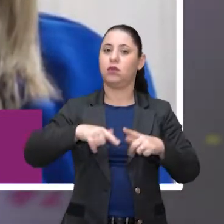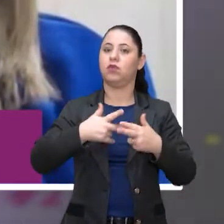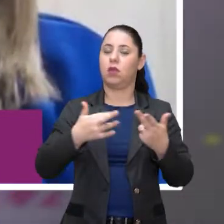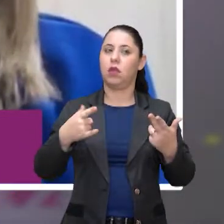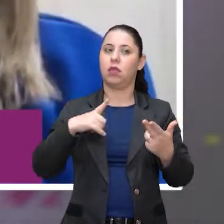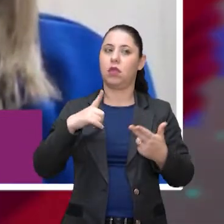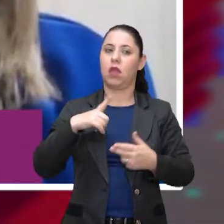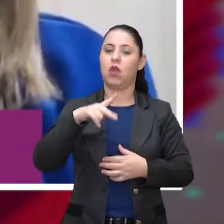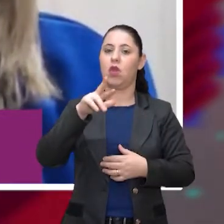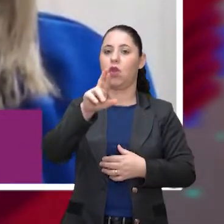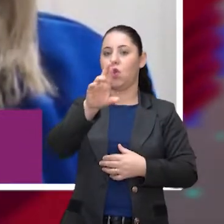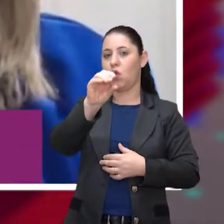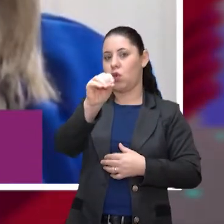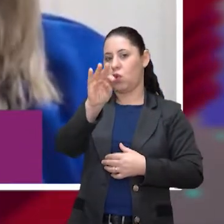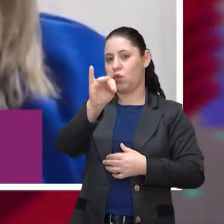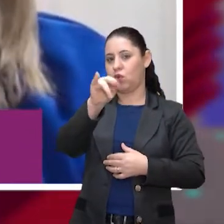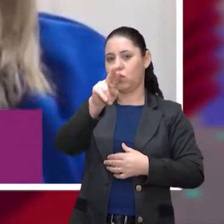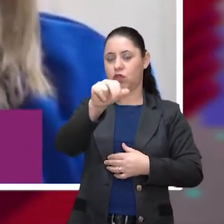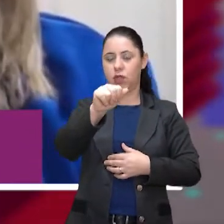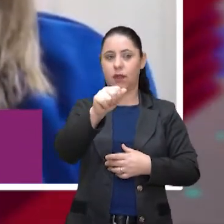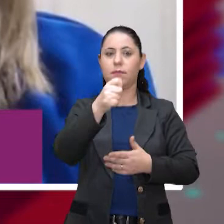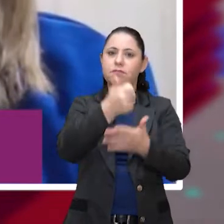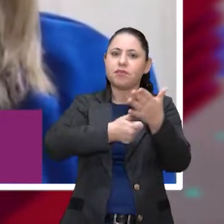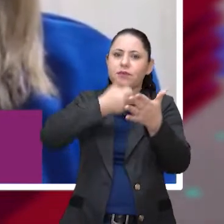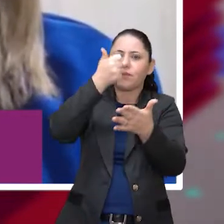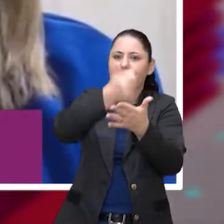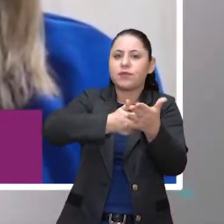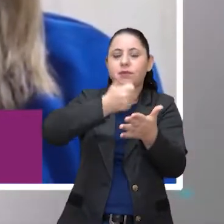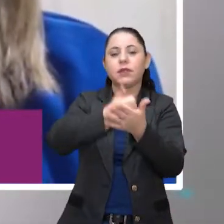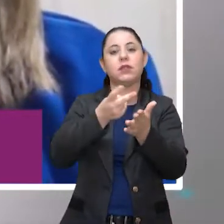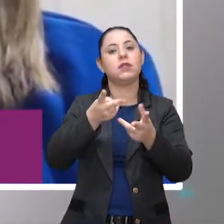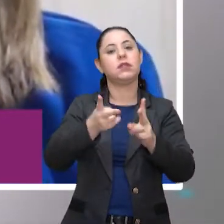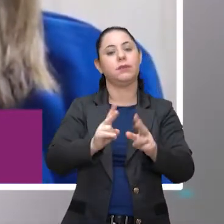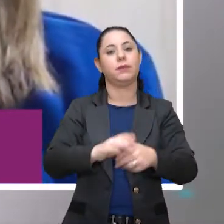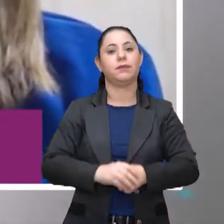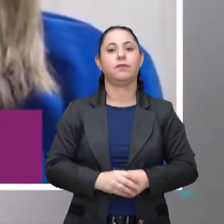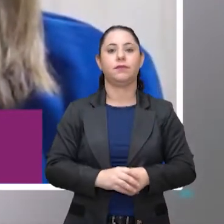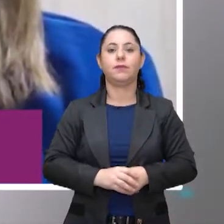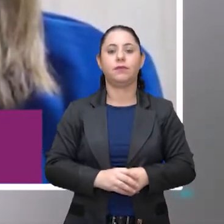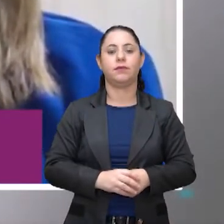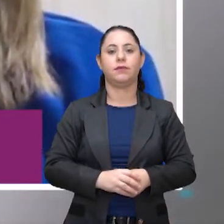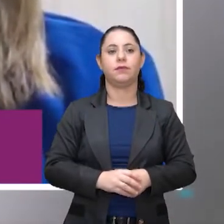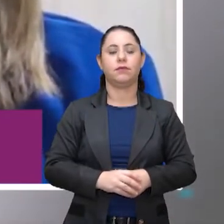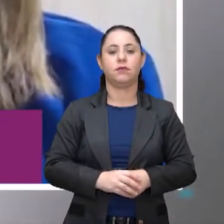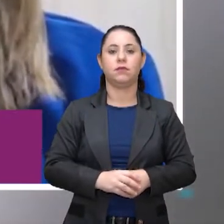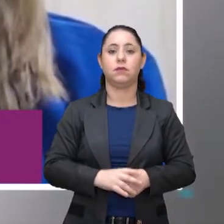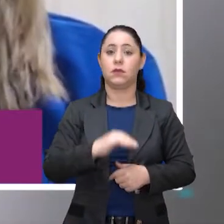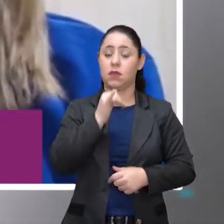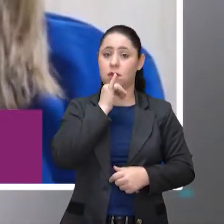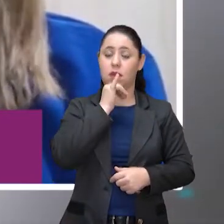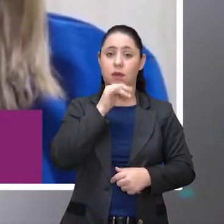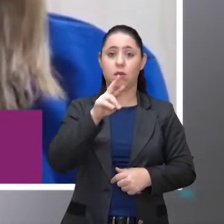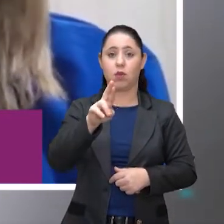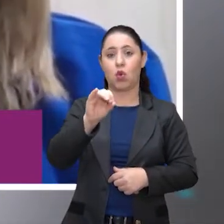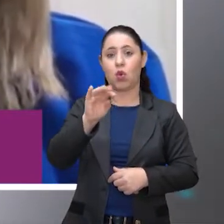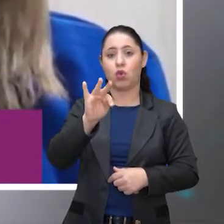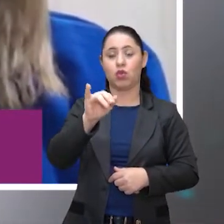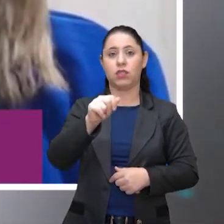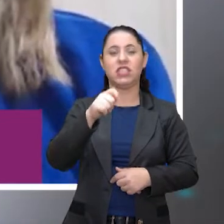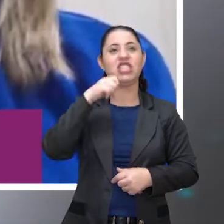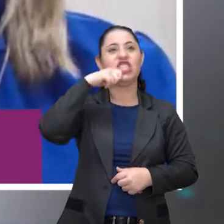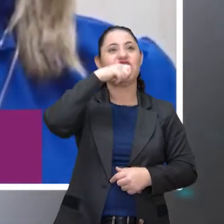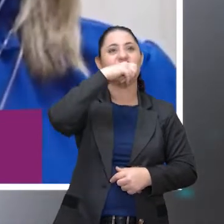precisa reforçar mesmo. Que nem a gente tem rotina de escovar o dente, por exemplo. A gente tem que